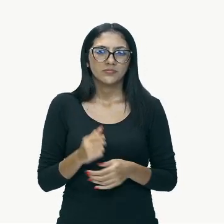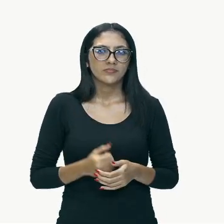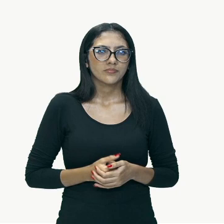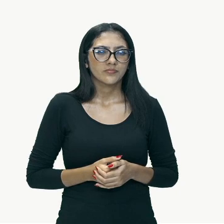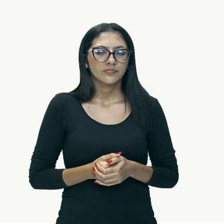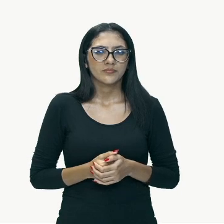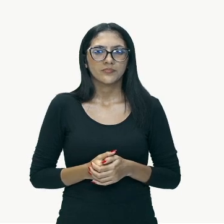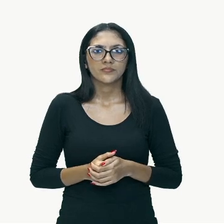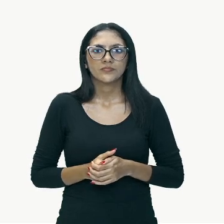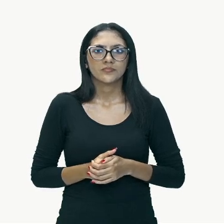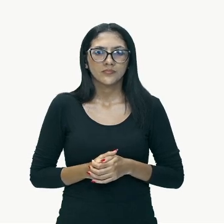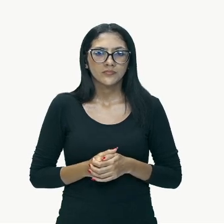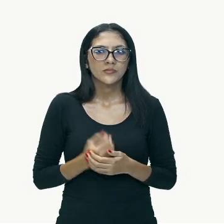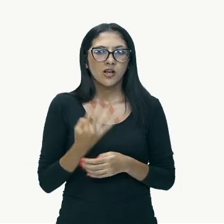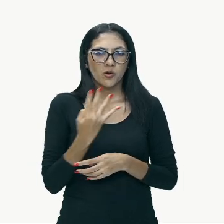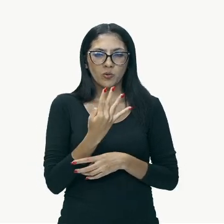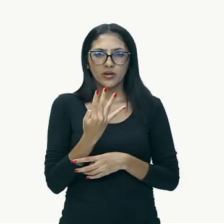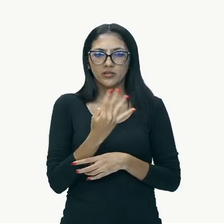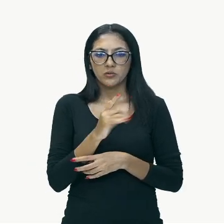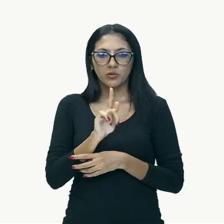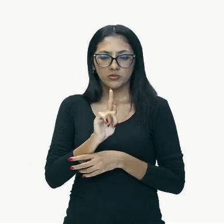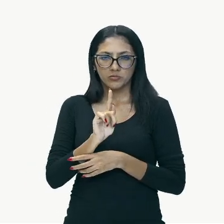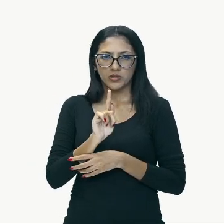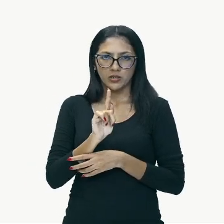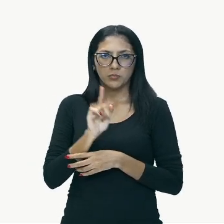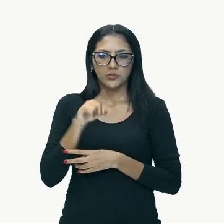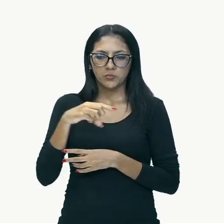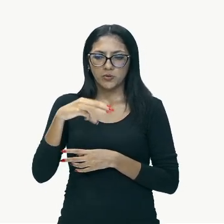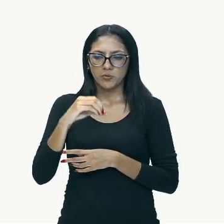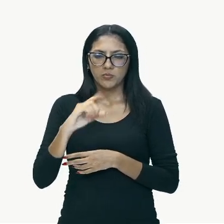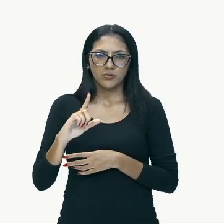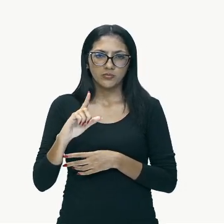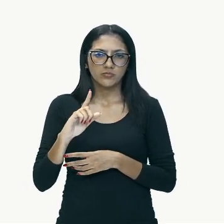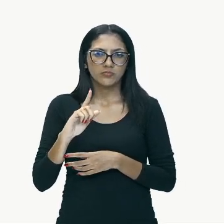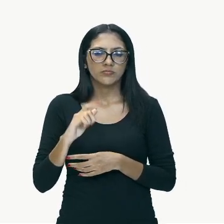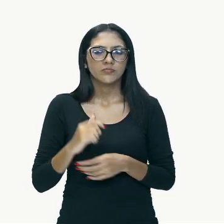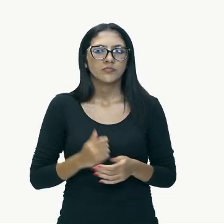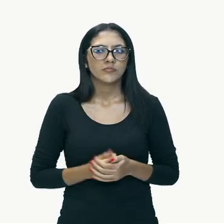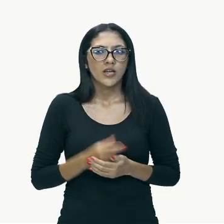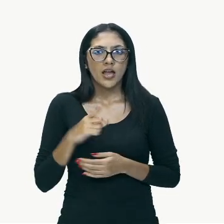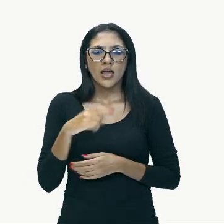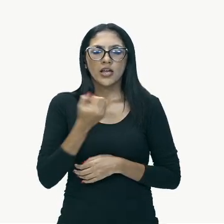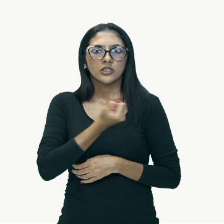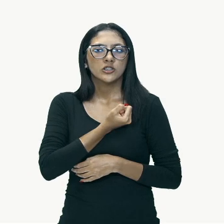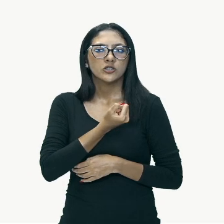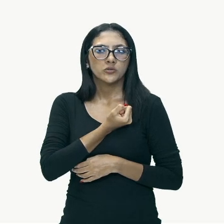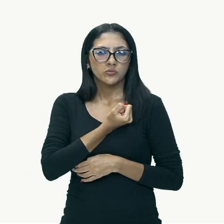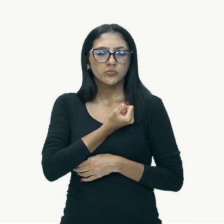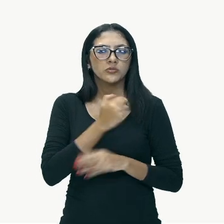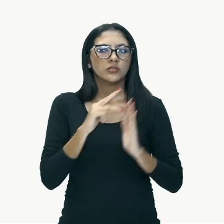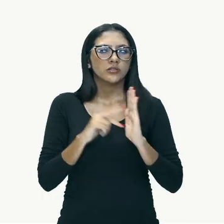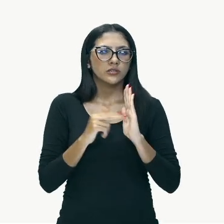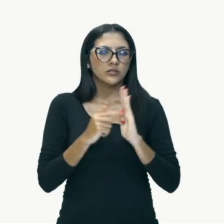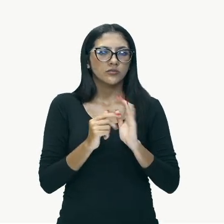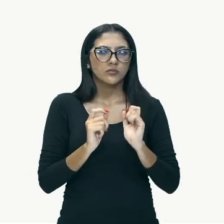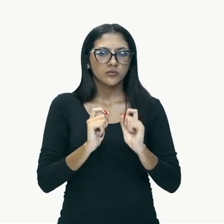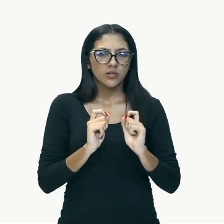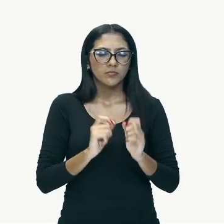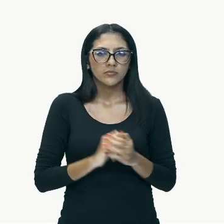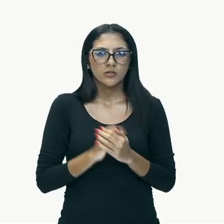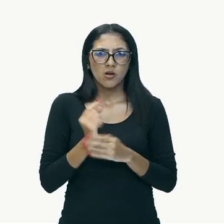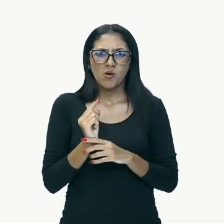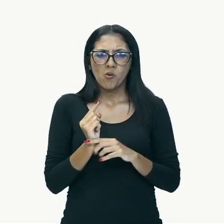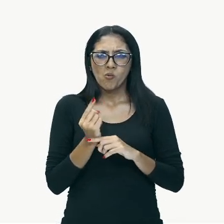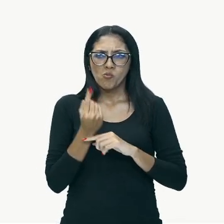tá? 44 gramas por mol. Esse valor significa que para 1 mol eu vou ter